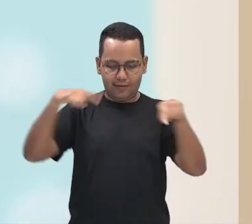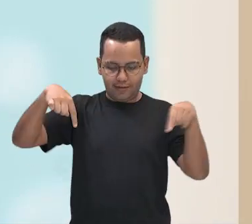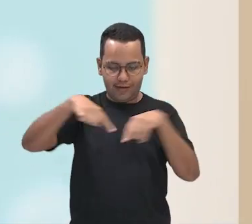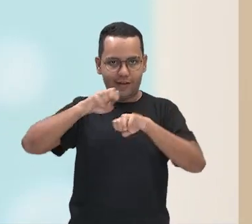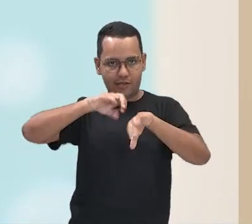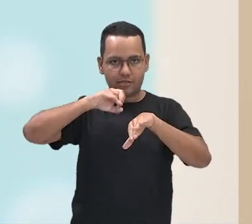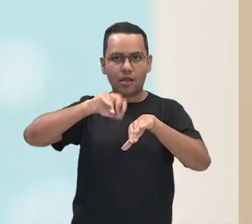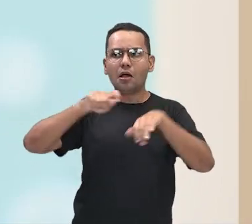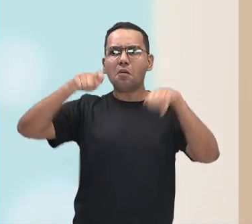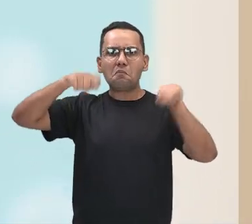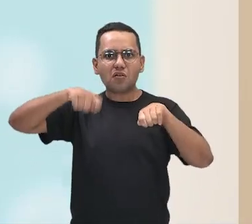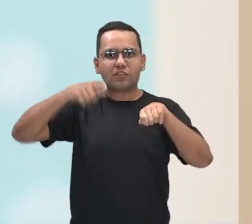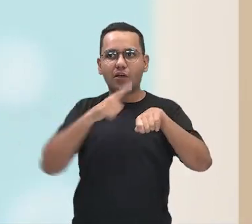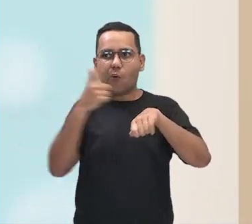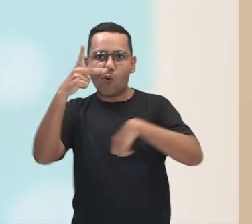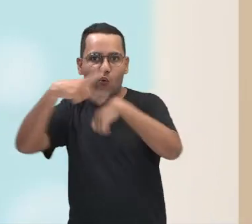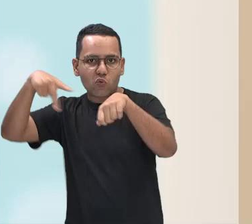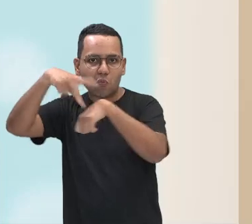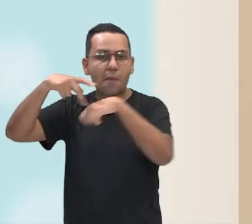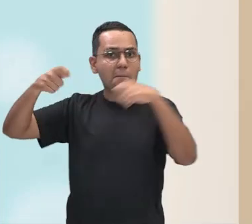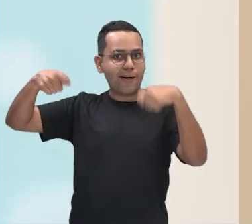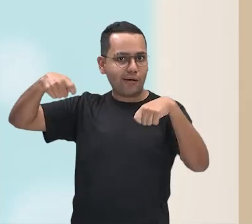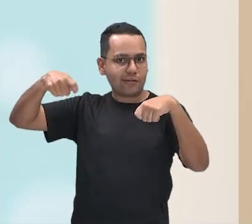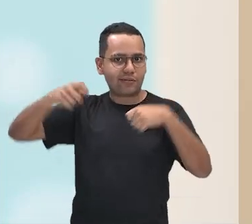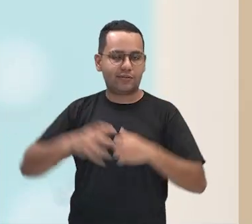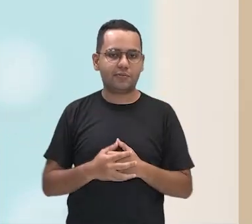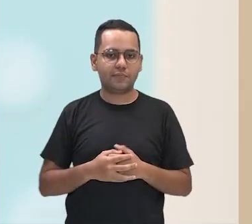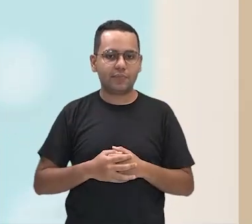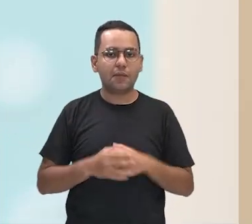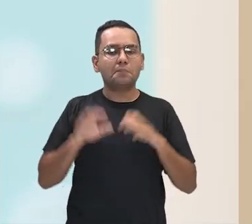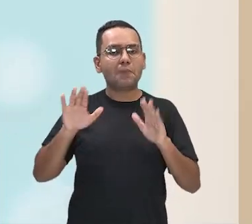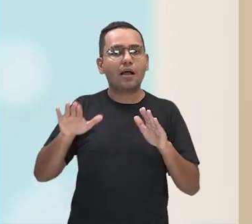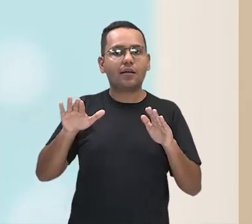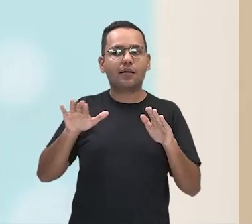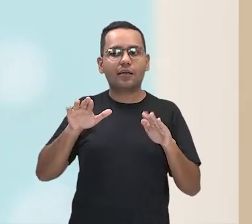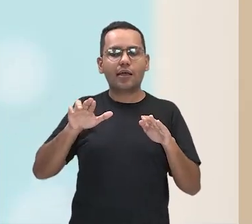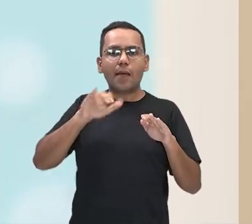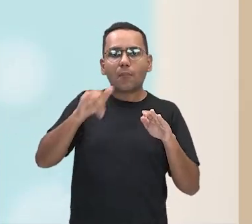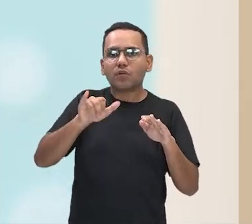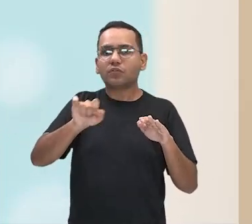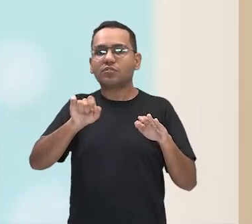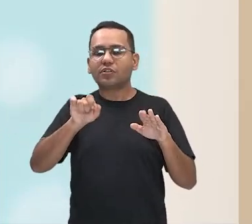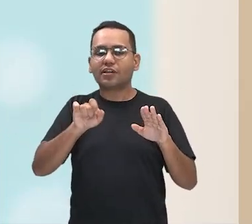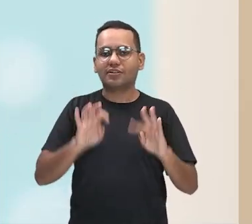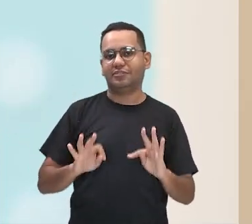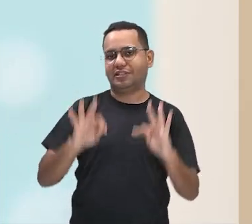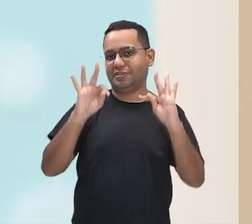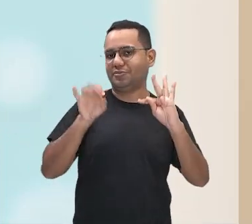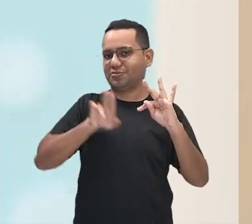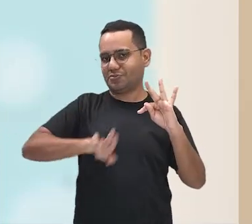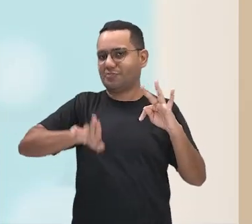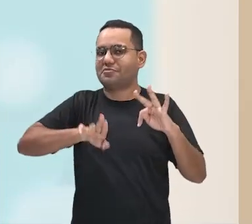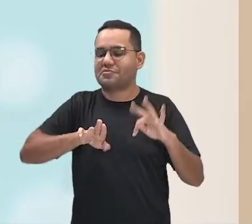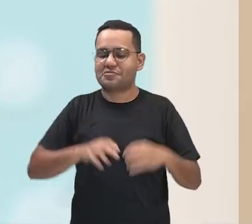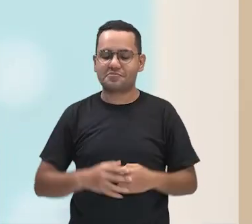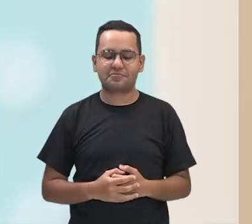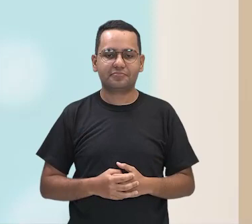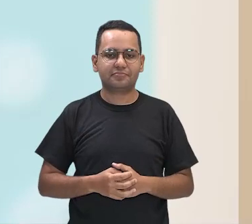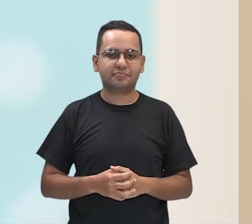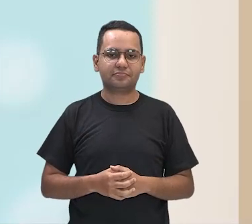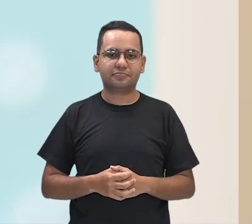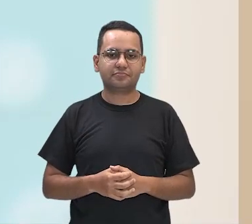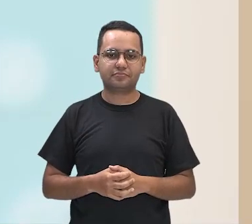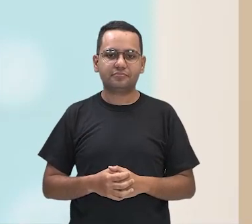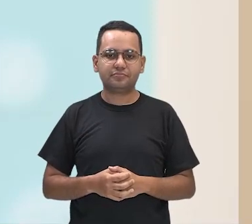porque essa viagem só é permitida através da utilização deste recurso chamado Chroma Key.